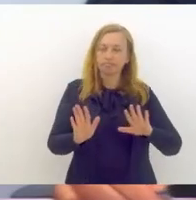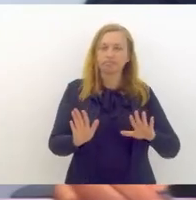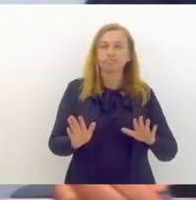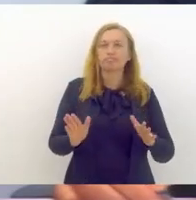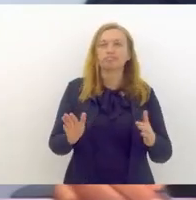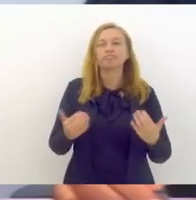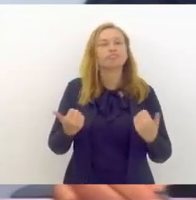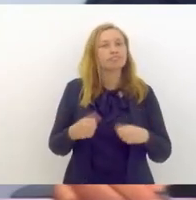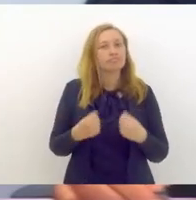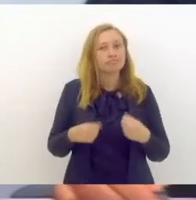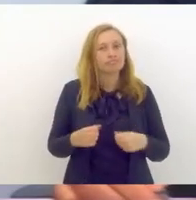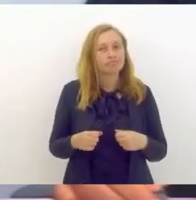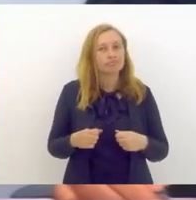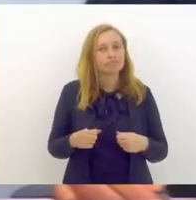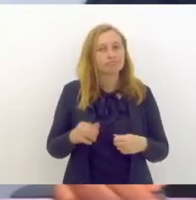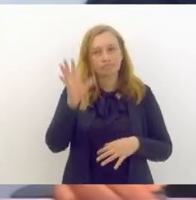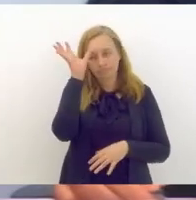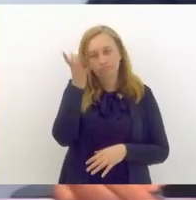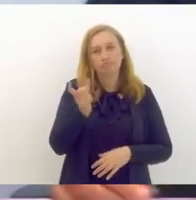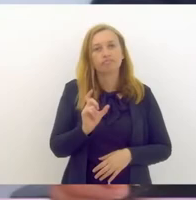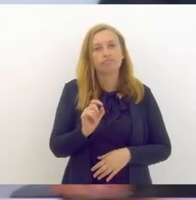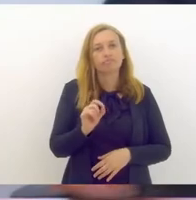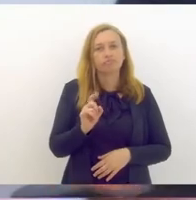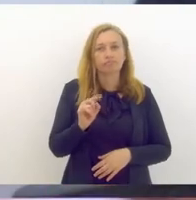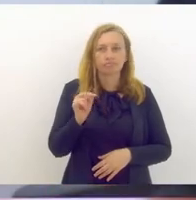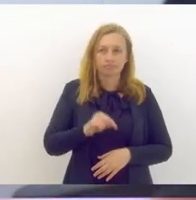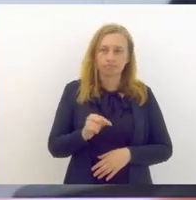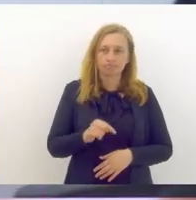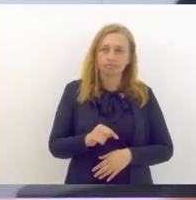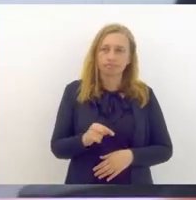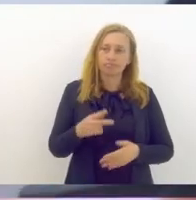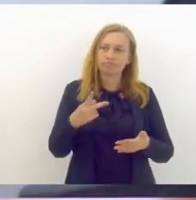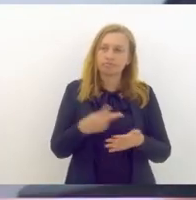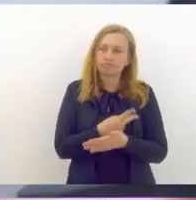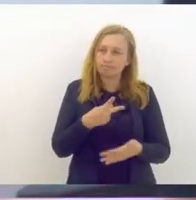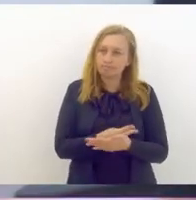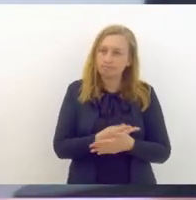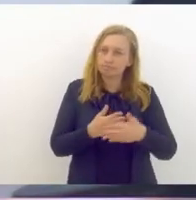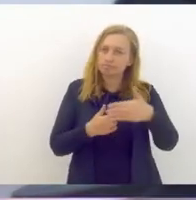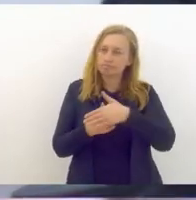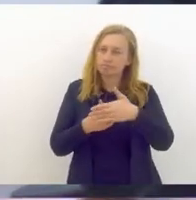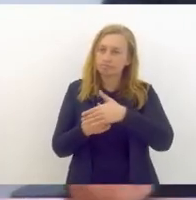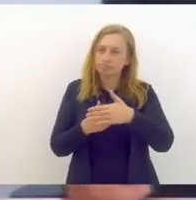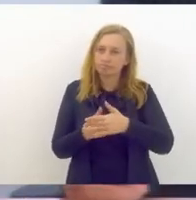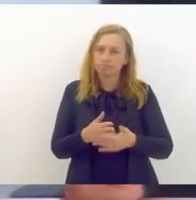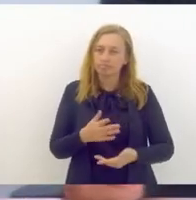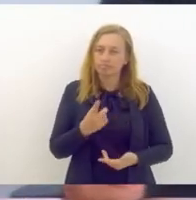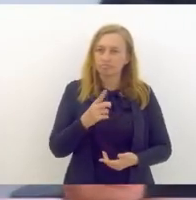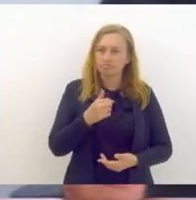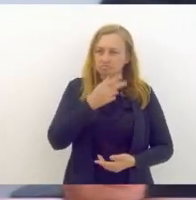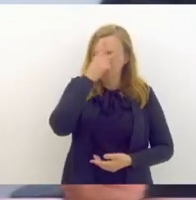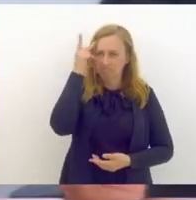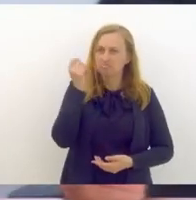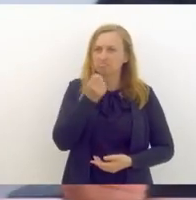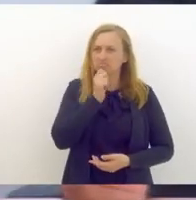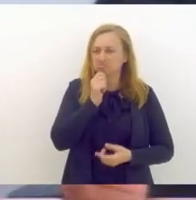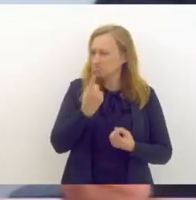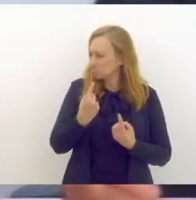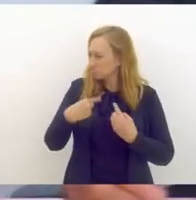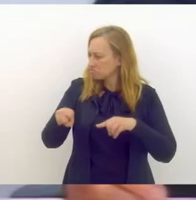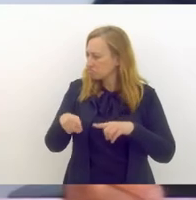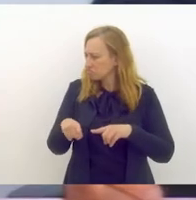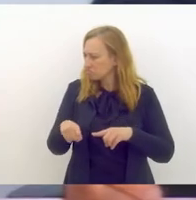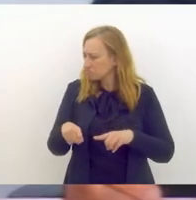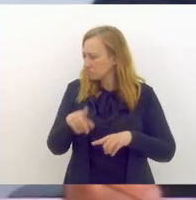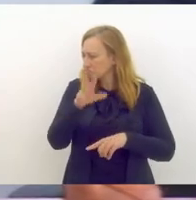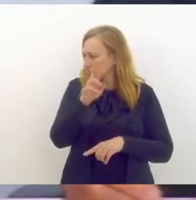gente tem que estar solucionando aqui é um erro de delimitação. Ninguém é contra a Revis.